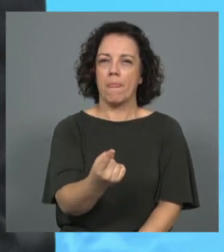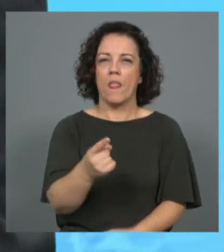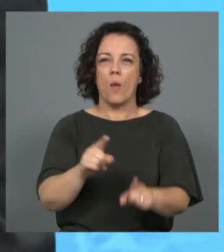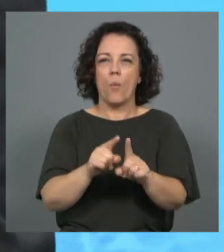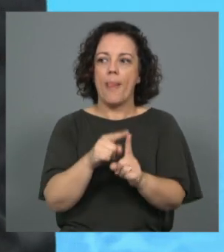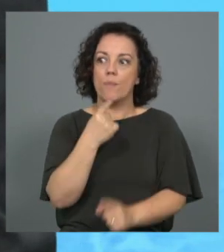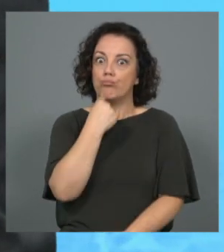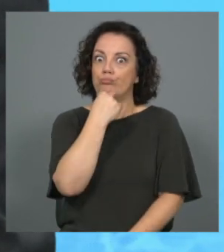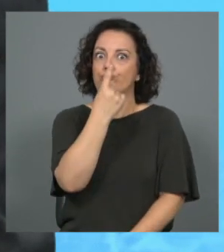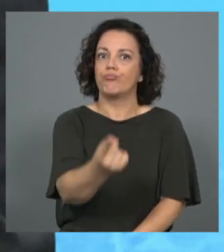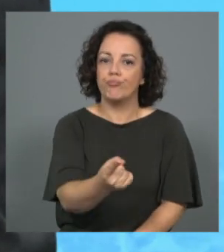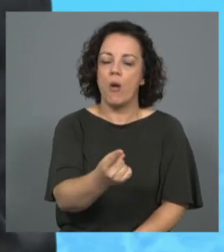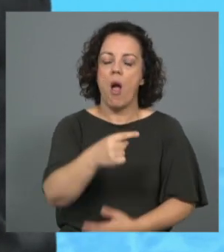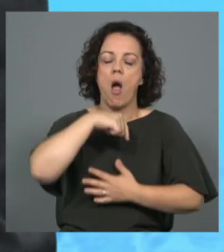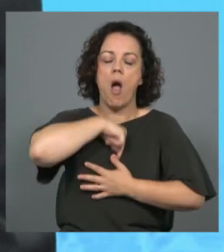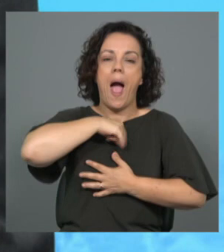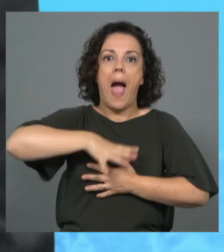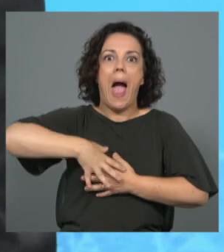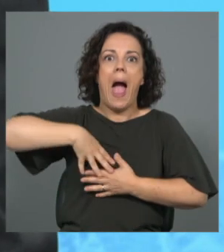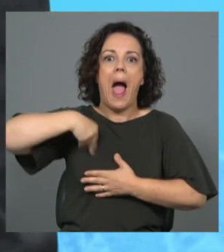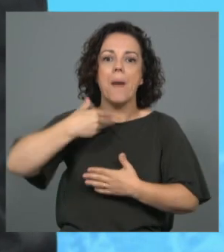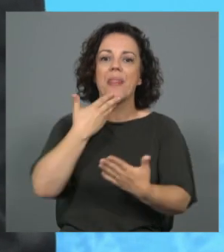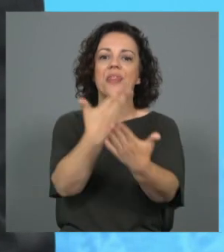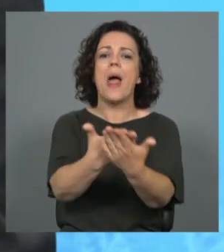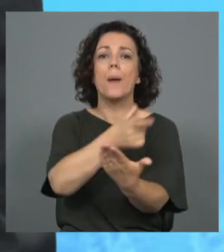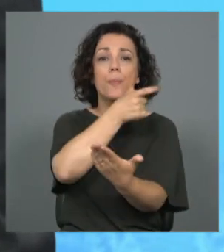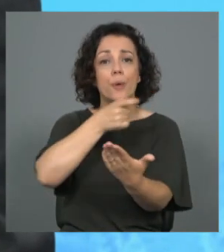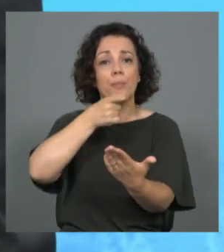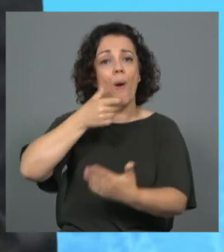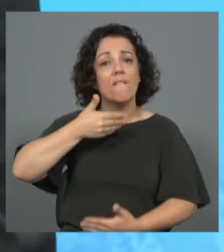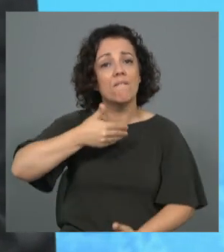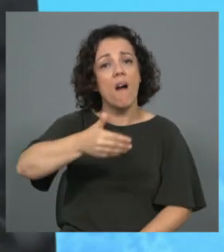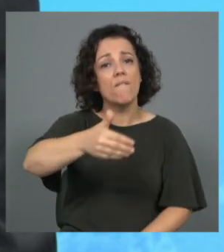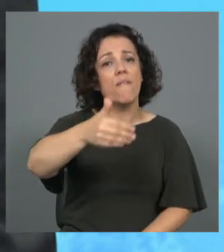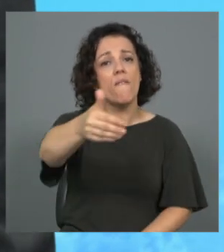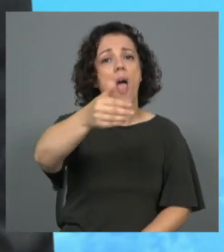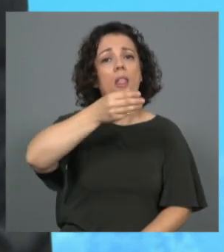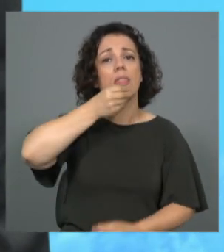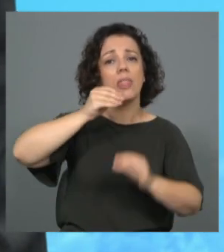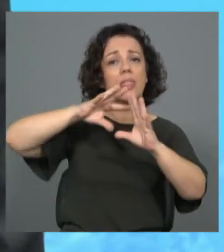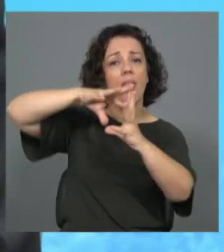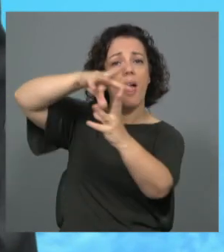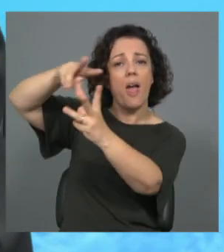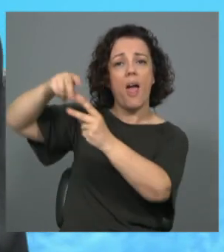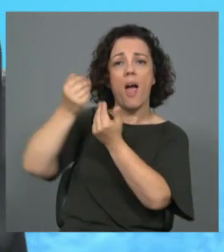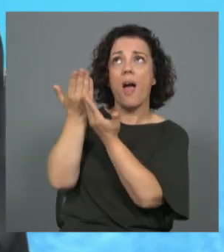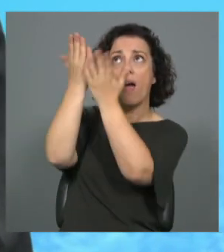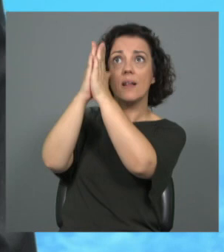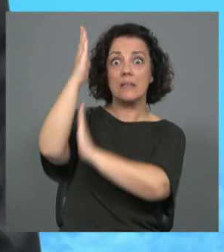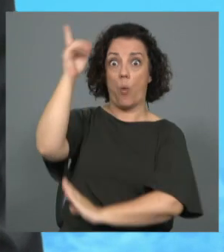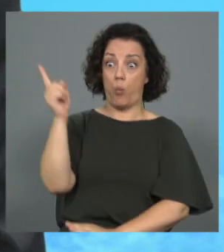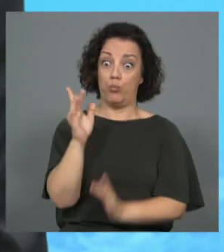suplemento de alma. É uma palavra que promete um reino, o reino de Deus. Ora, ele diz, quem me